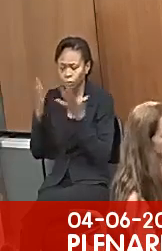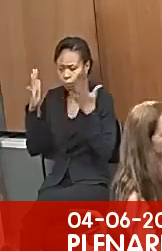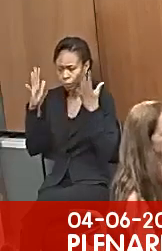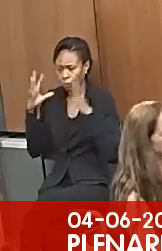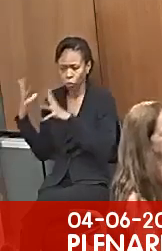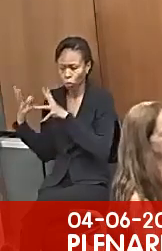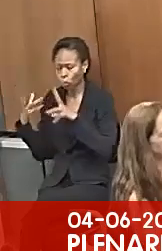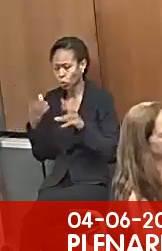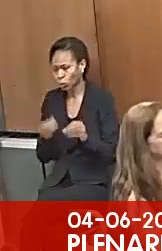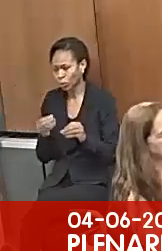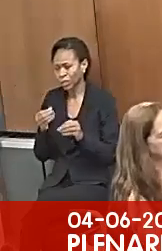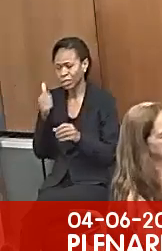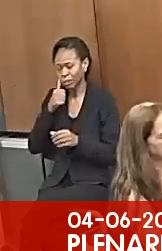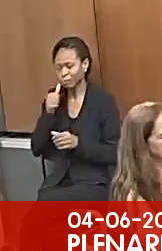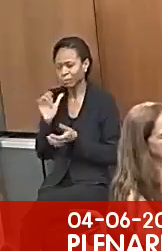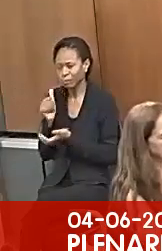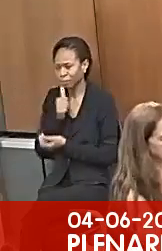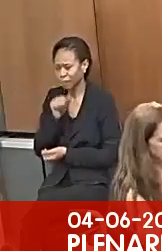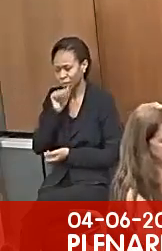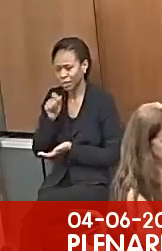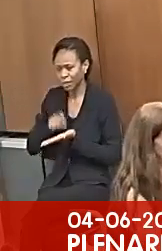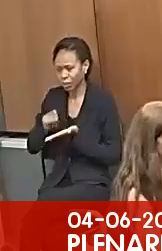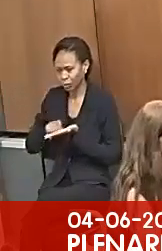para todas as coautoras.